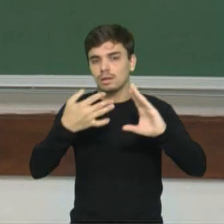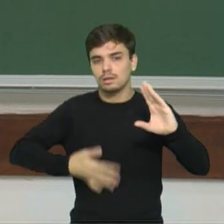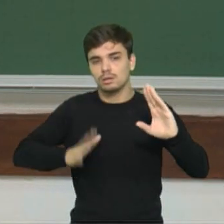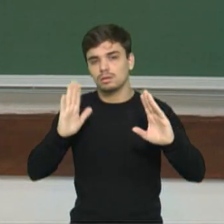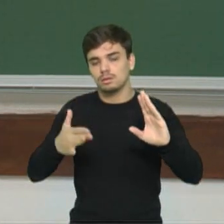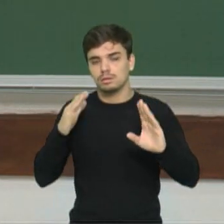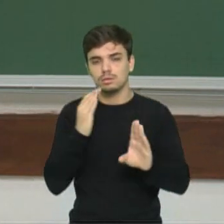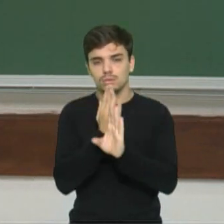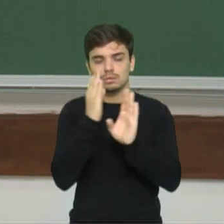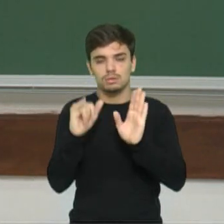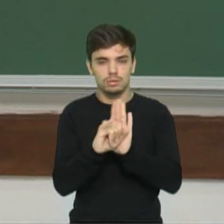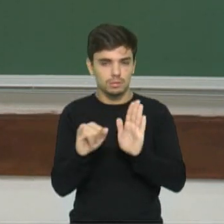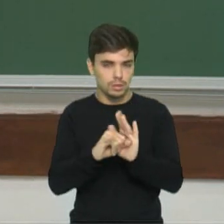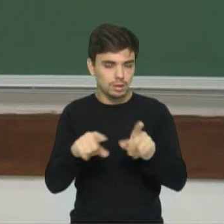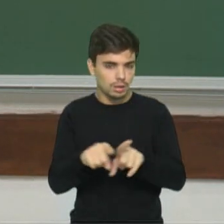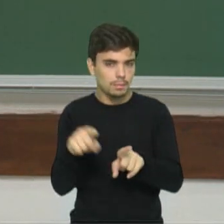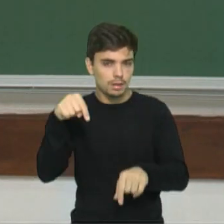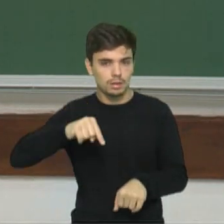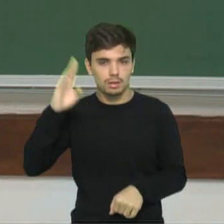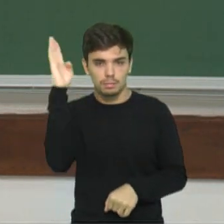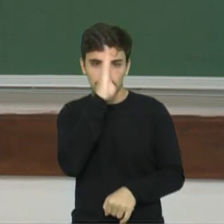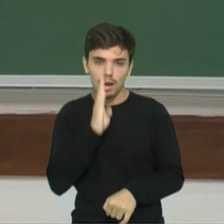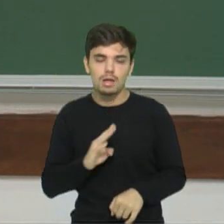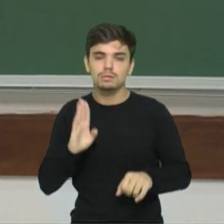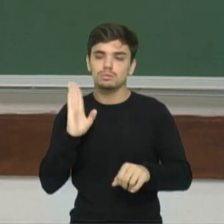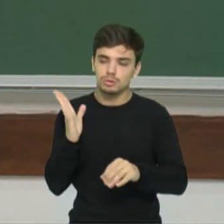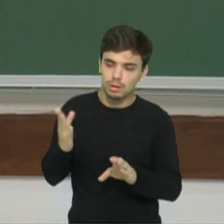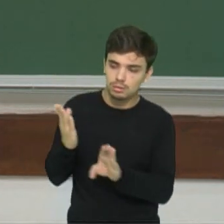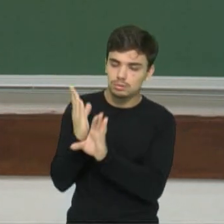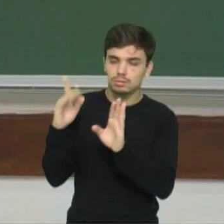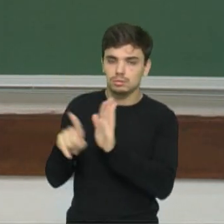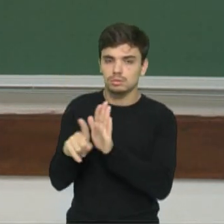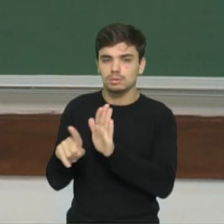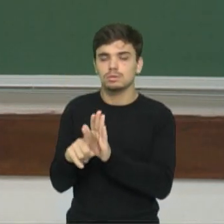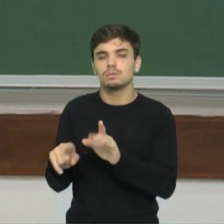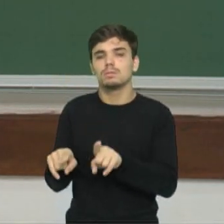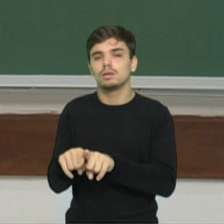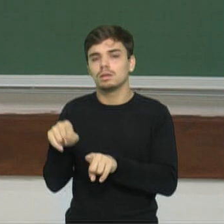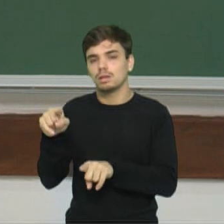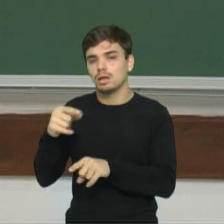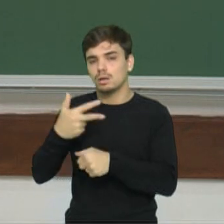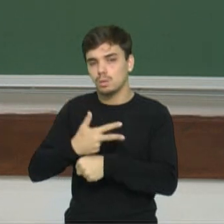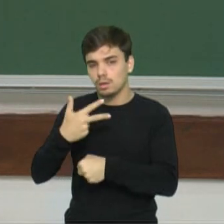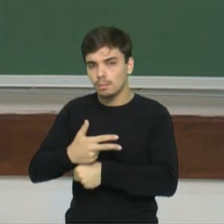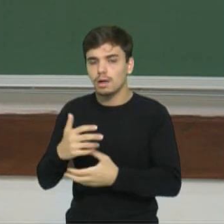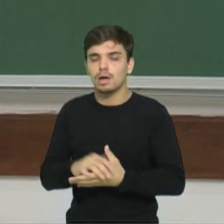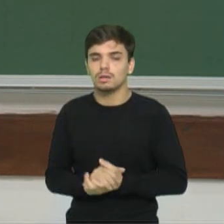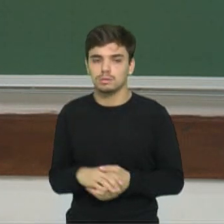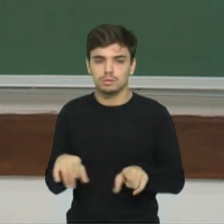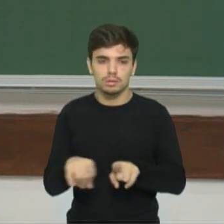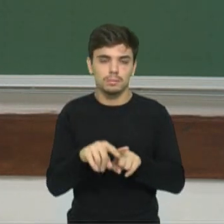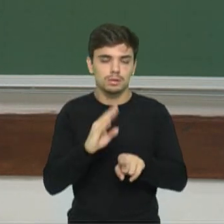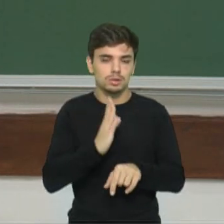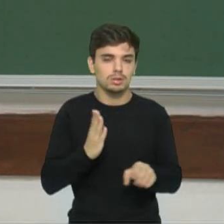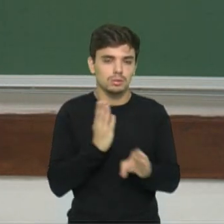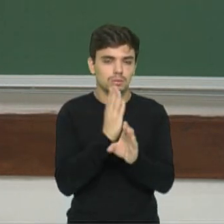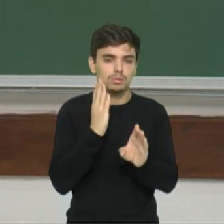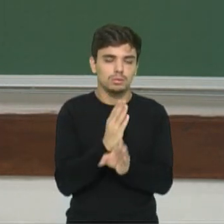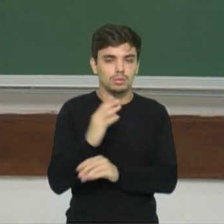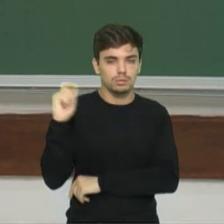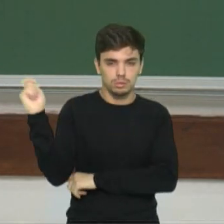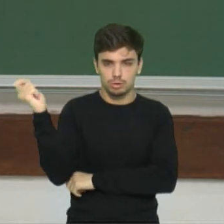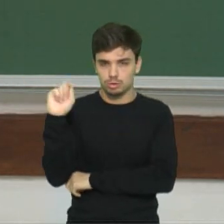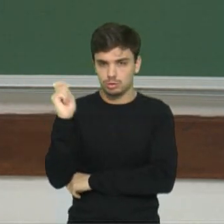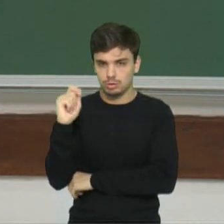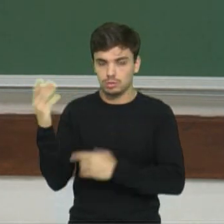gente já identificou essas características no Brasil, a gente já identificou essas características na Guatemala, a gente já identificou essas características na Argentina e